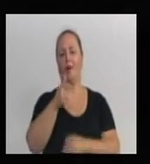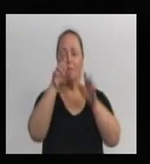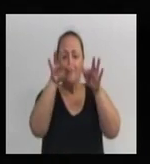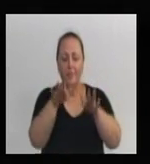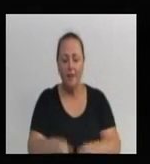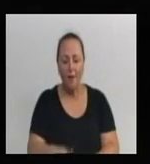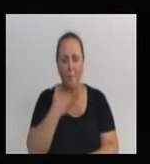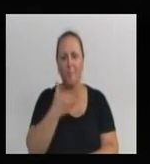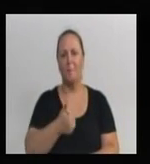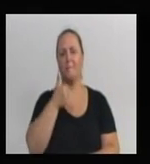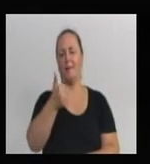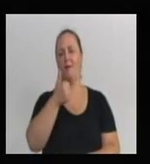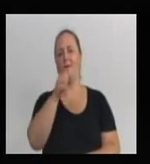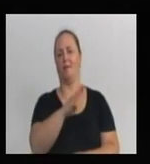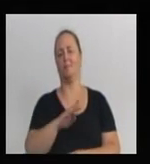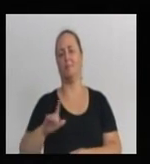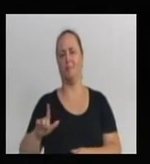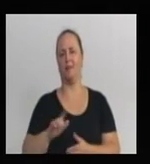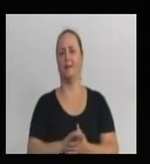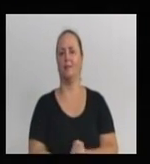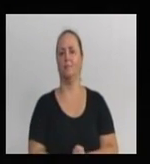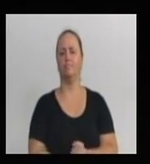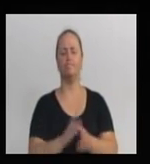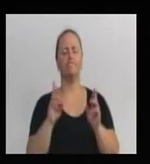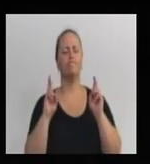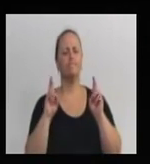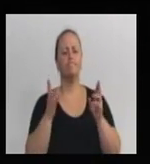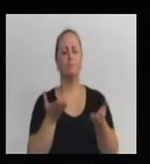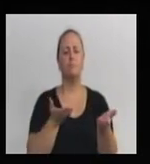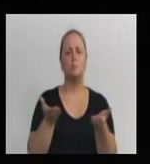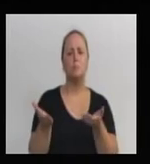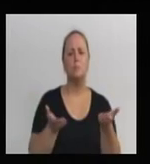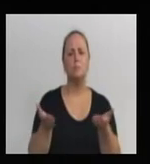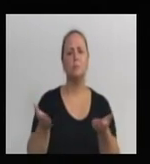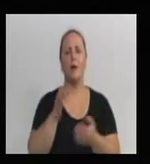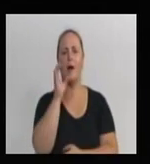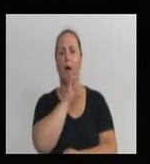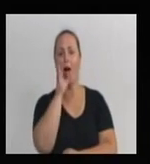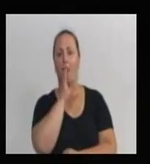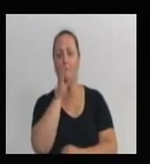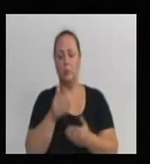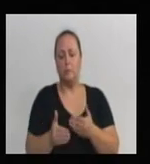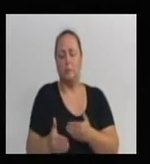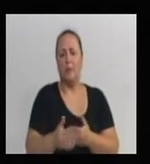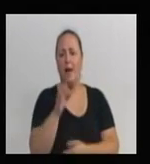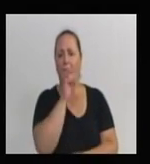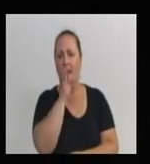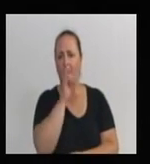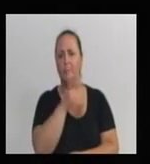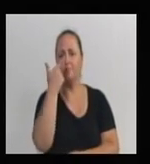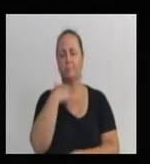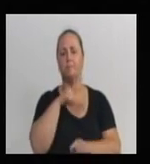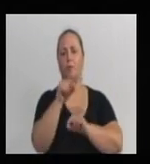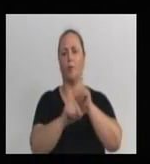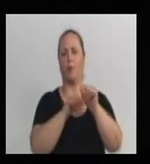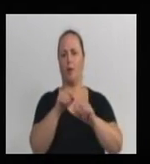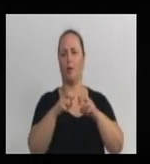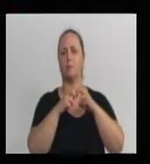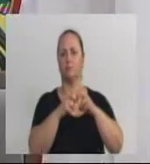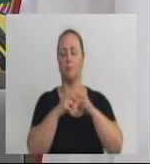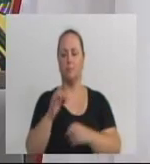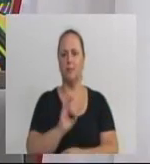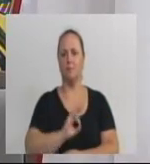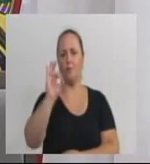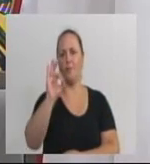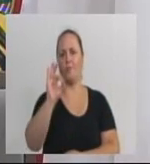mesmo é que a licitação seja agilizada, num curto espaço de tempo, e aí sim possamos ter ônibus novos,